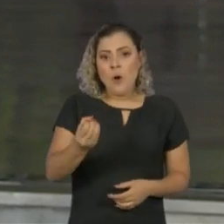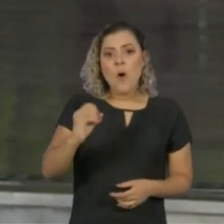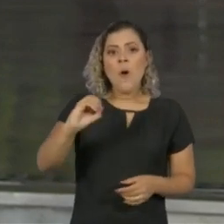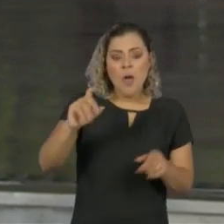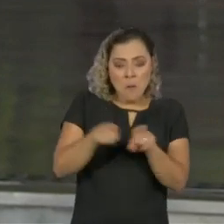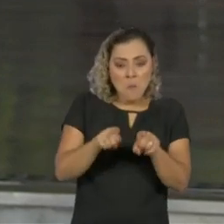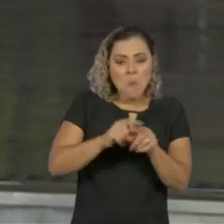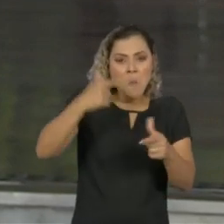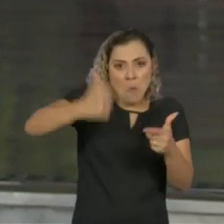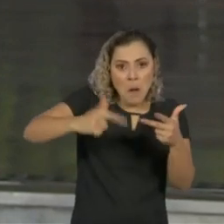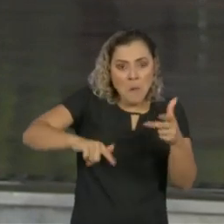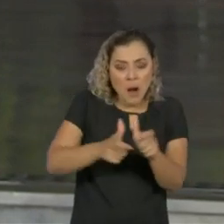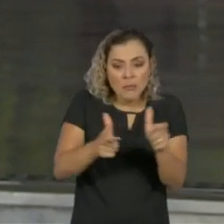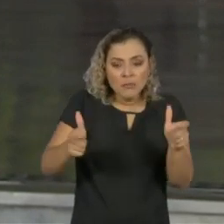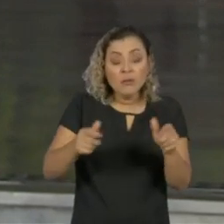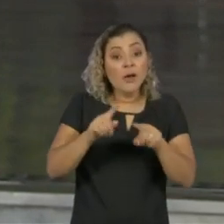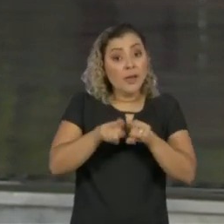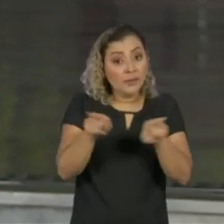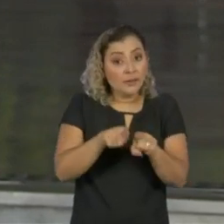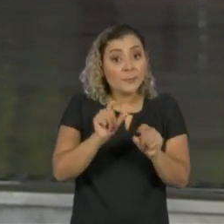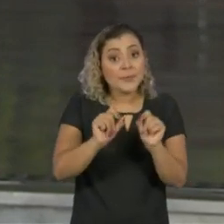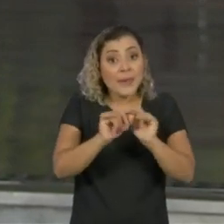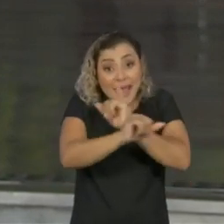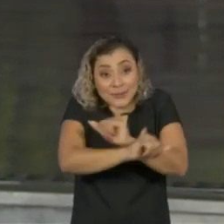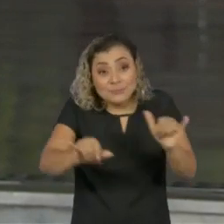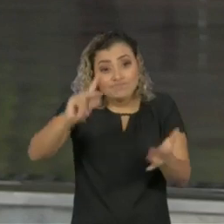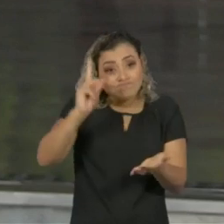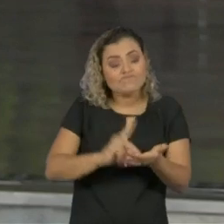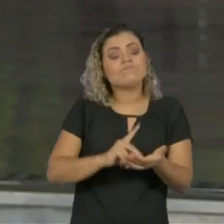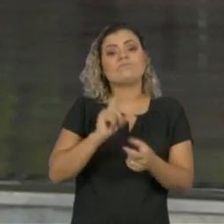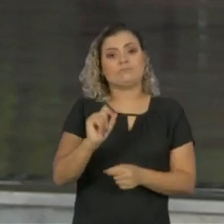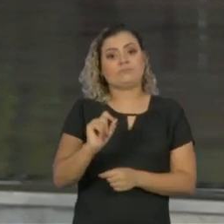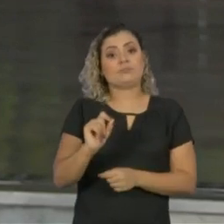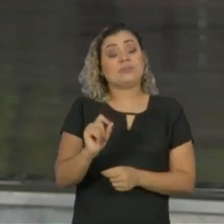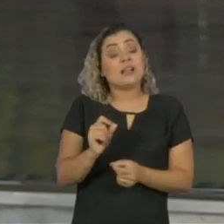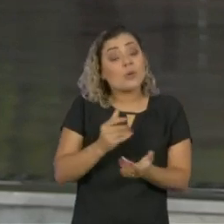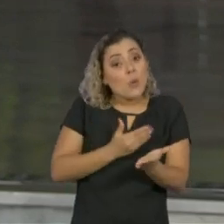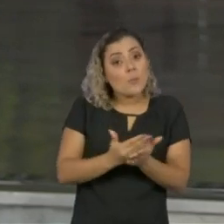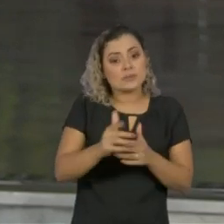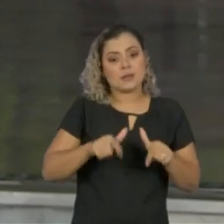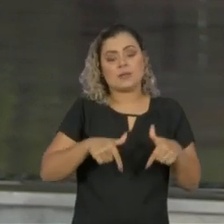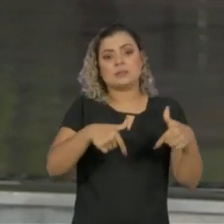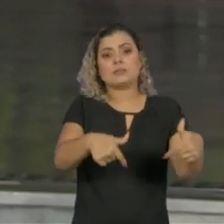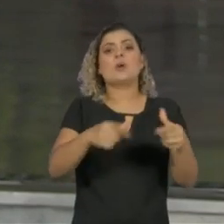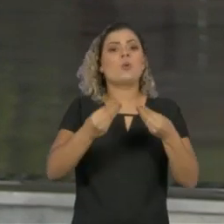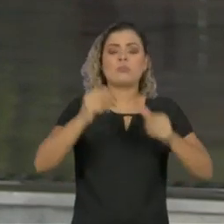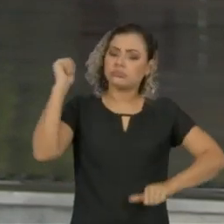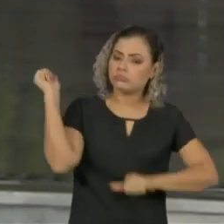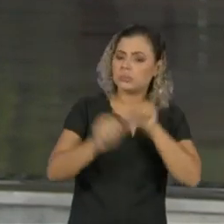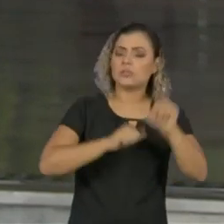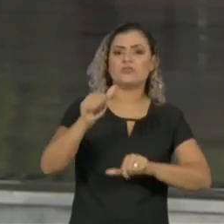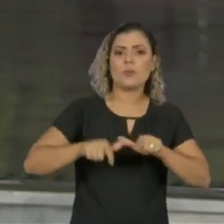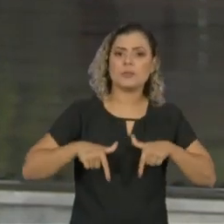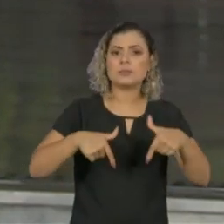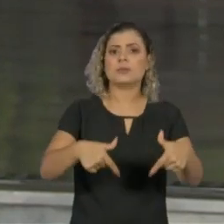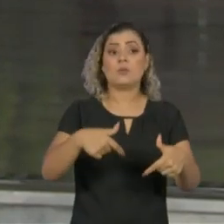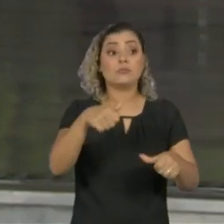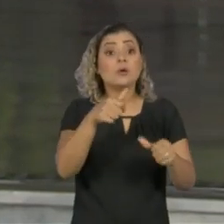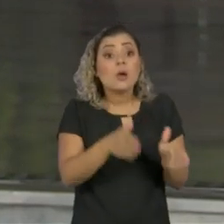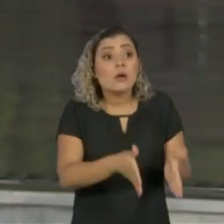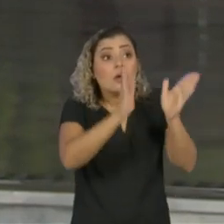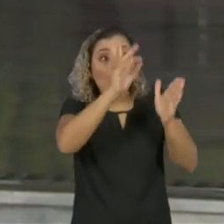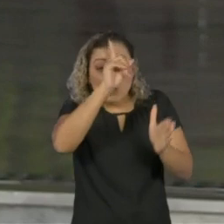de UTI e também anunciando as primeiras ações de transformação de alguns equipamentos